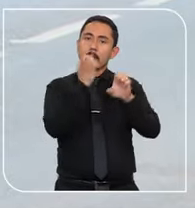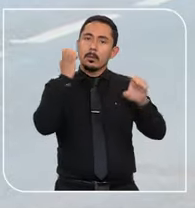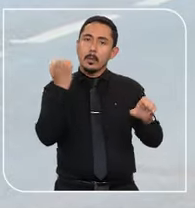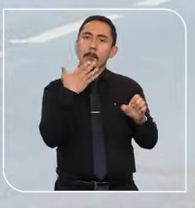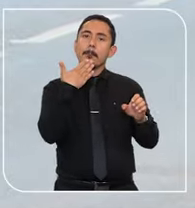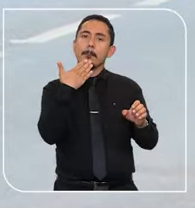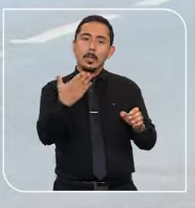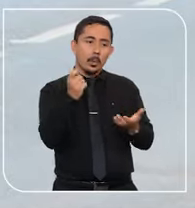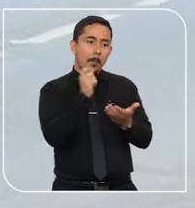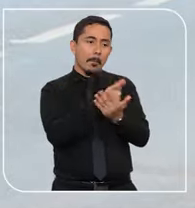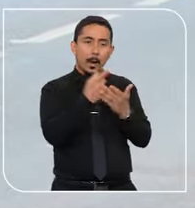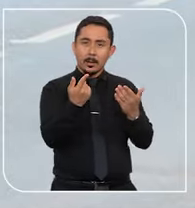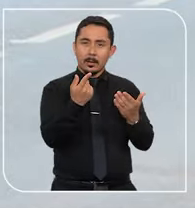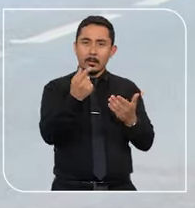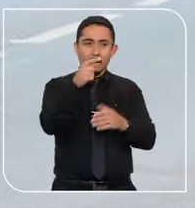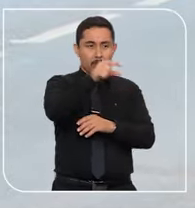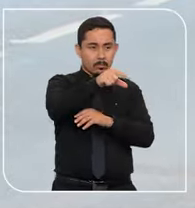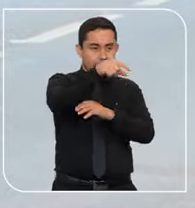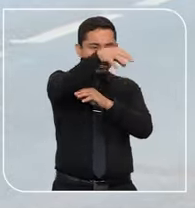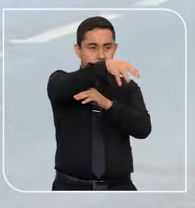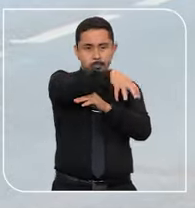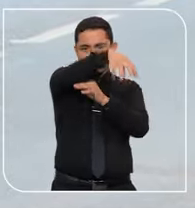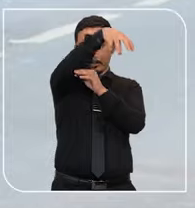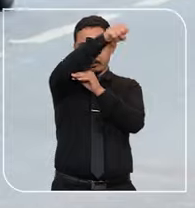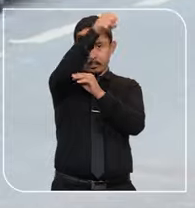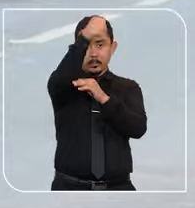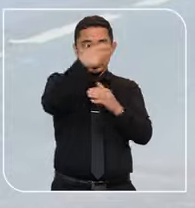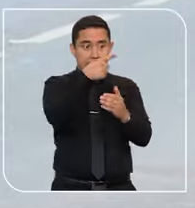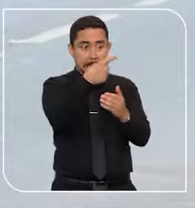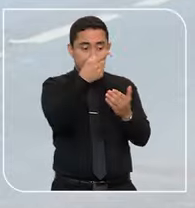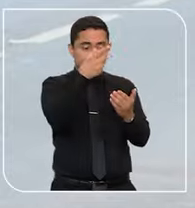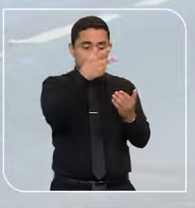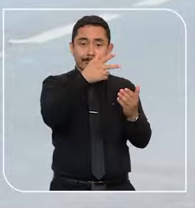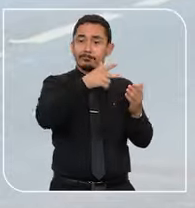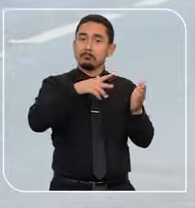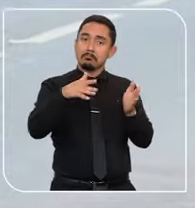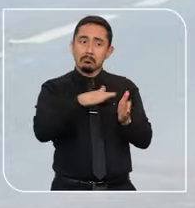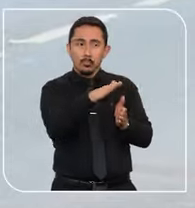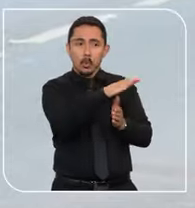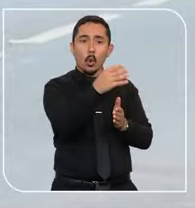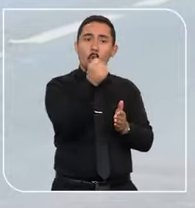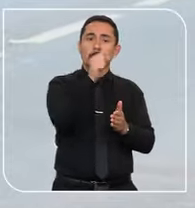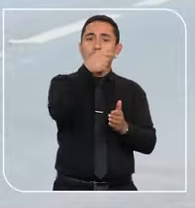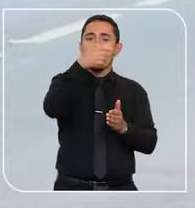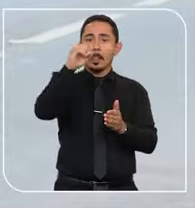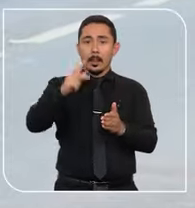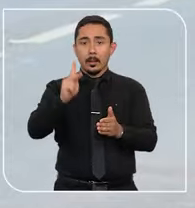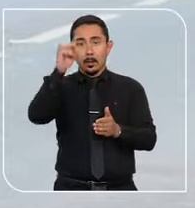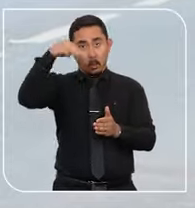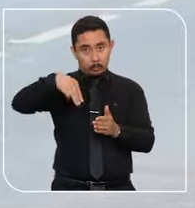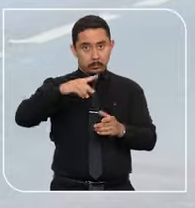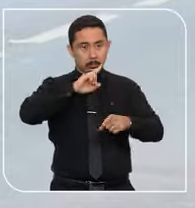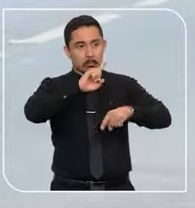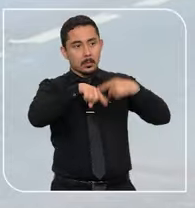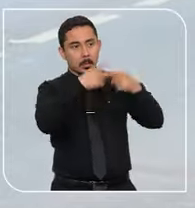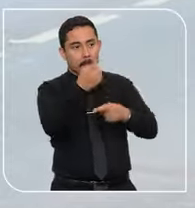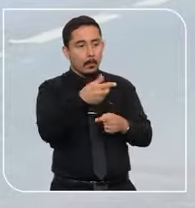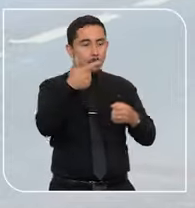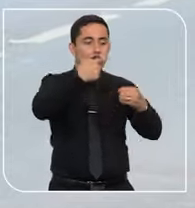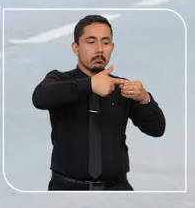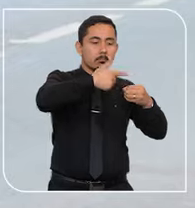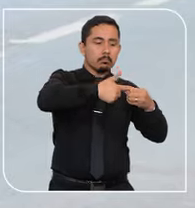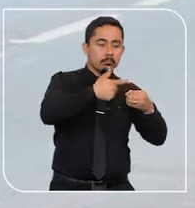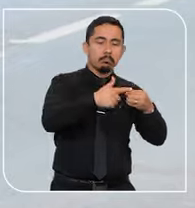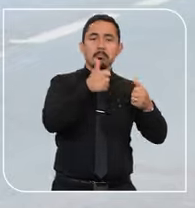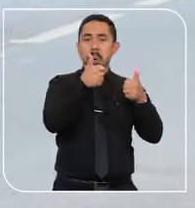incêndio de UnG indash na rodovia BR 316 o equipamento havia percorrido 870 km mas depois de